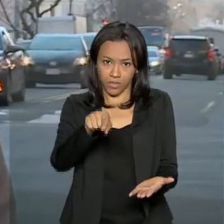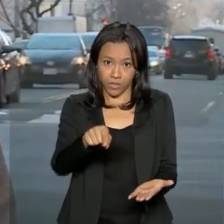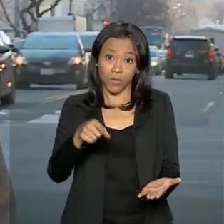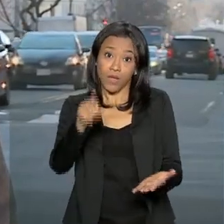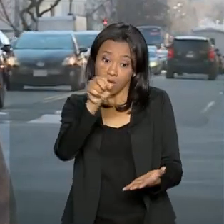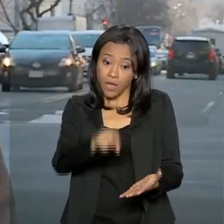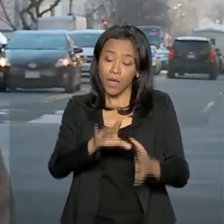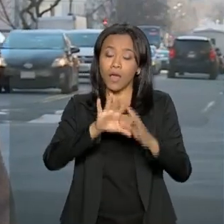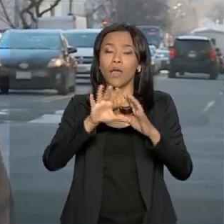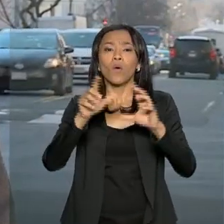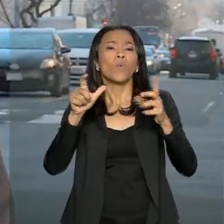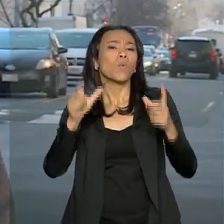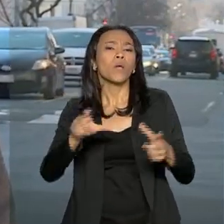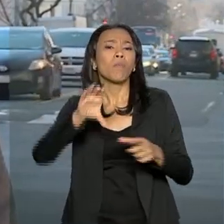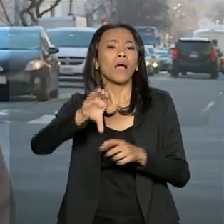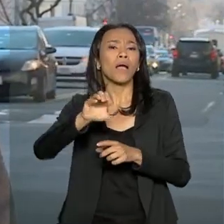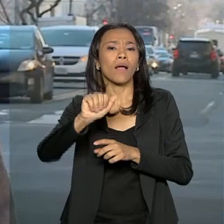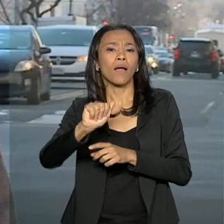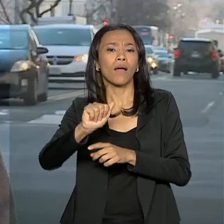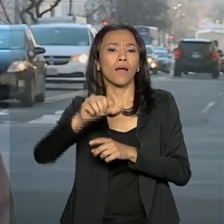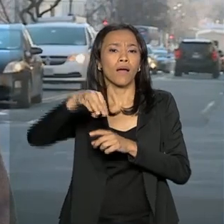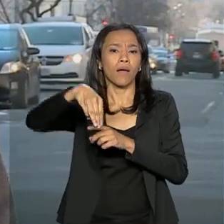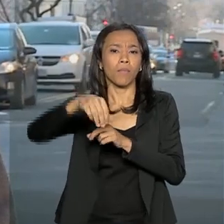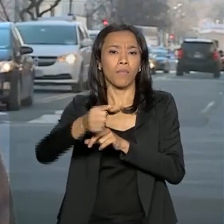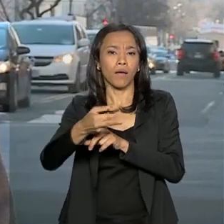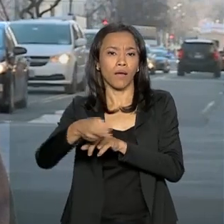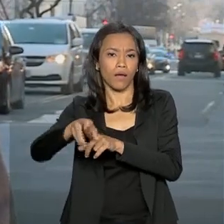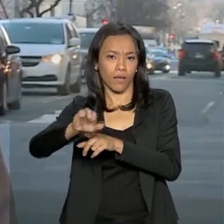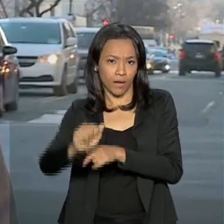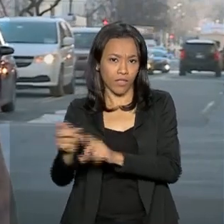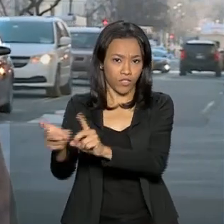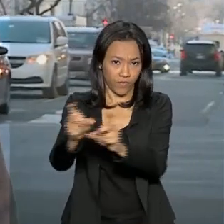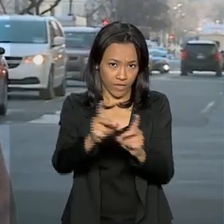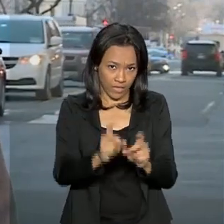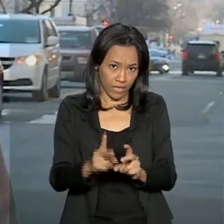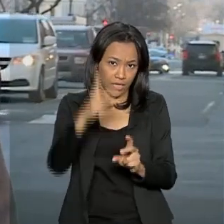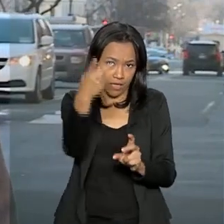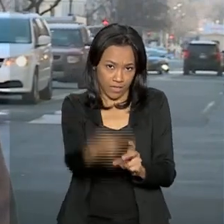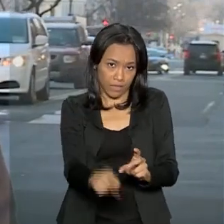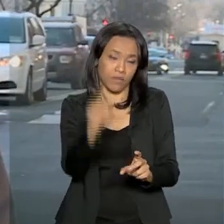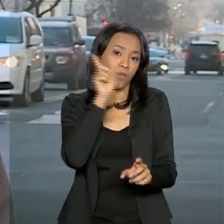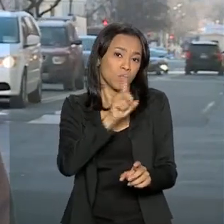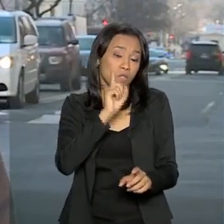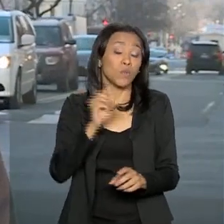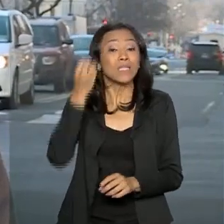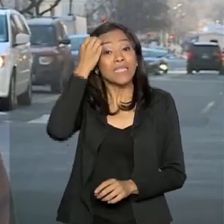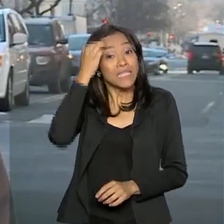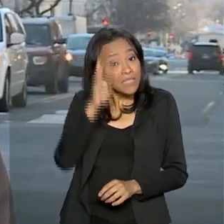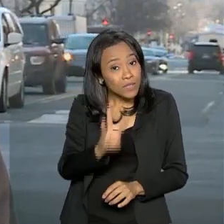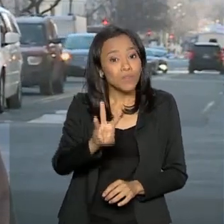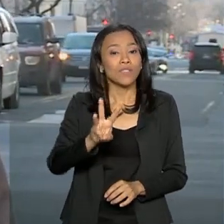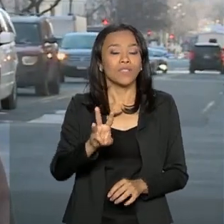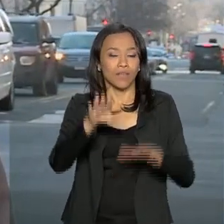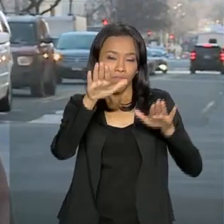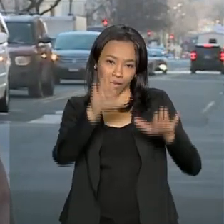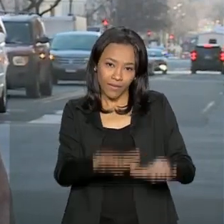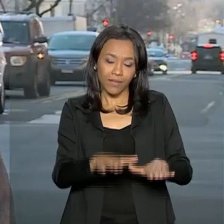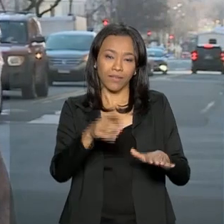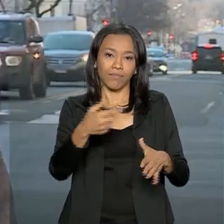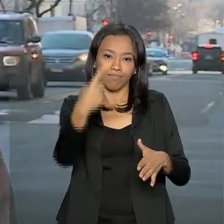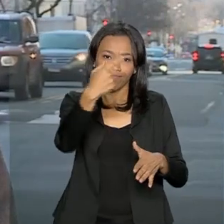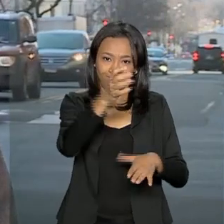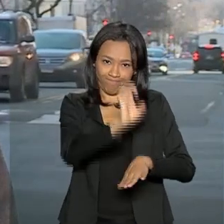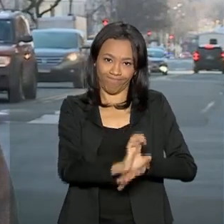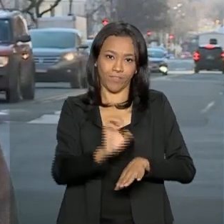a Câmara de Comércio dos Estados Unidos. No terceiro e último dia em Washington, o presidente Bolsonaro participa de